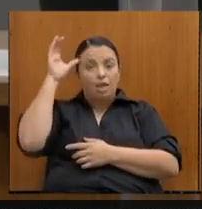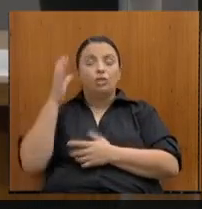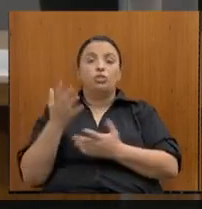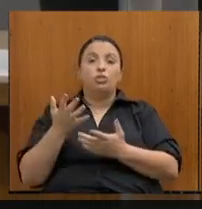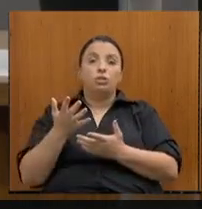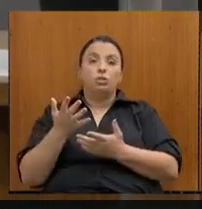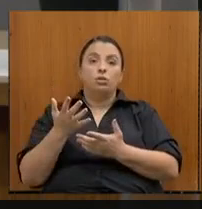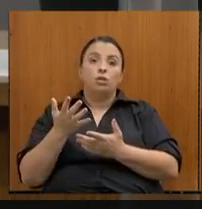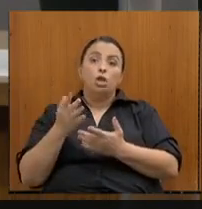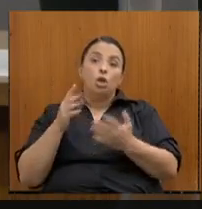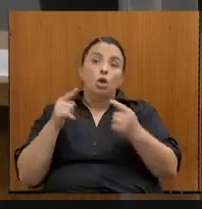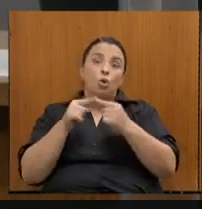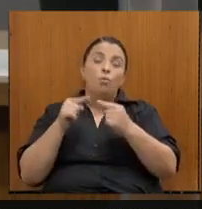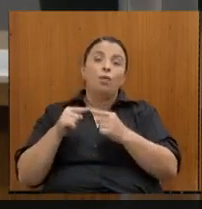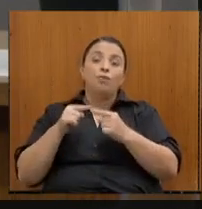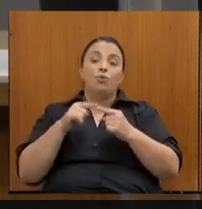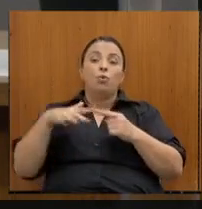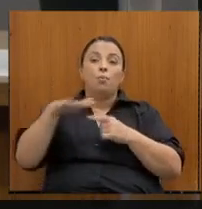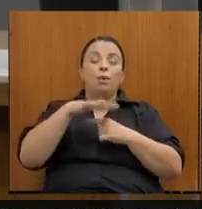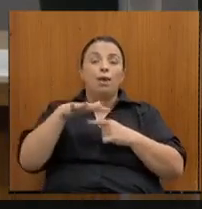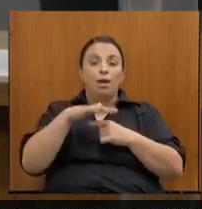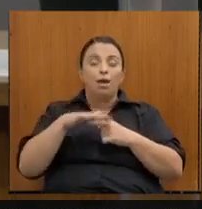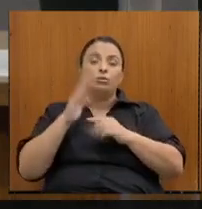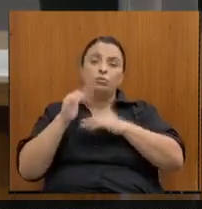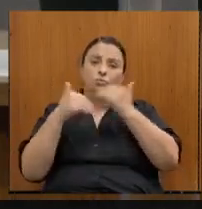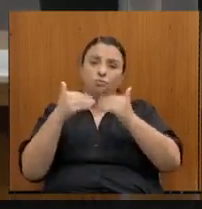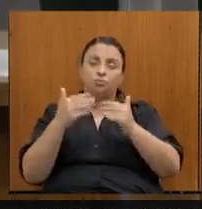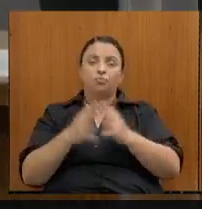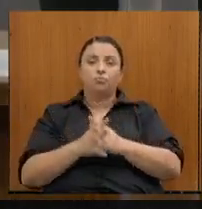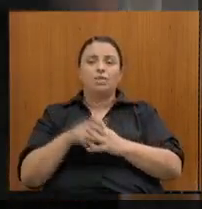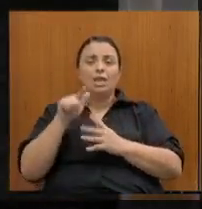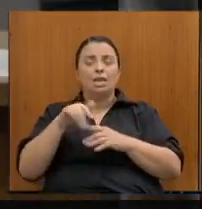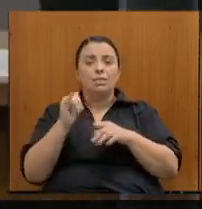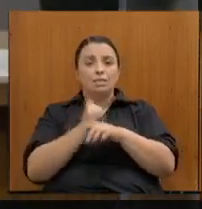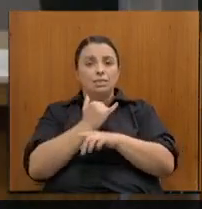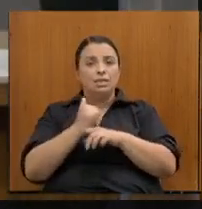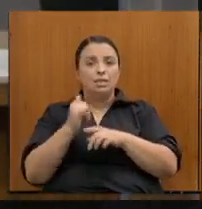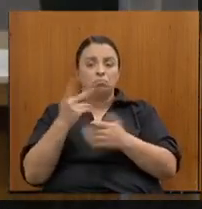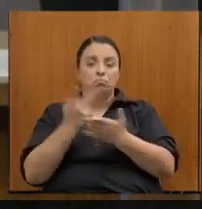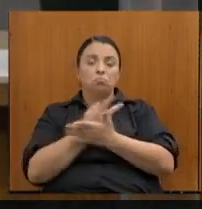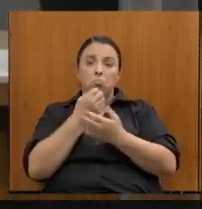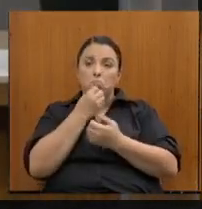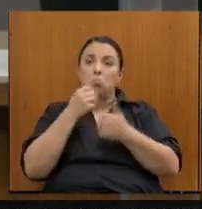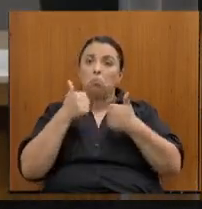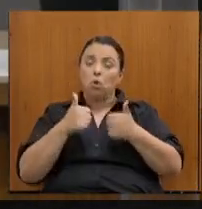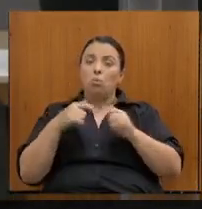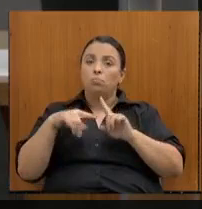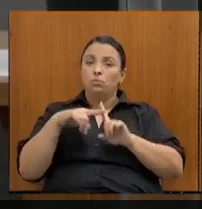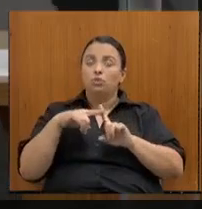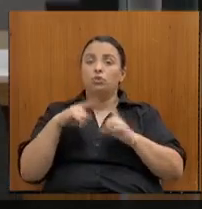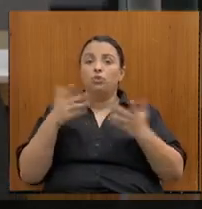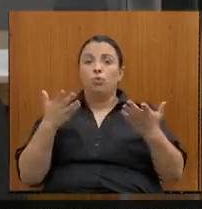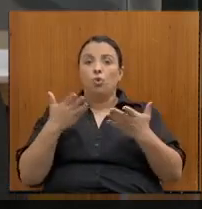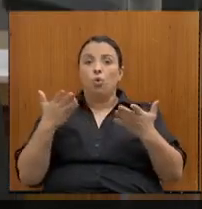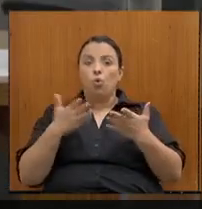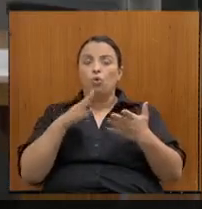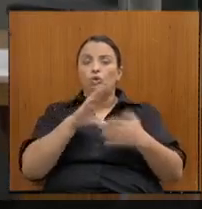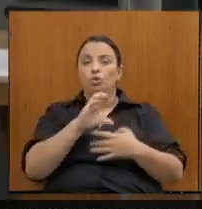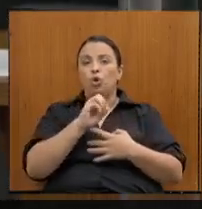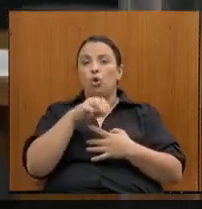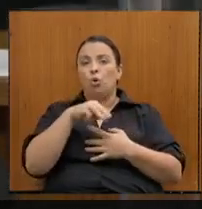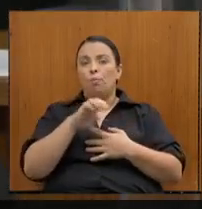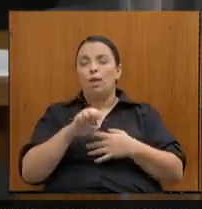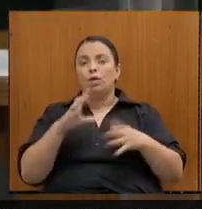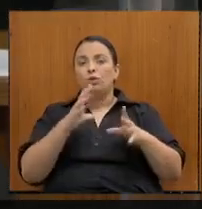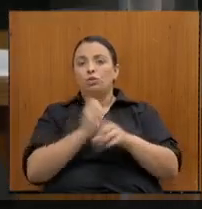crescendo né E essa estratégia ela se mostrou muito correta né hoje e a comec completa aí 20 anos com mais